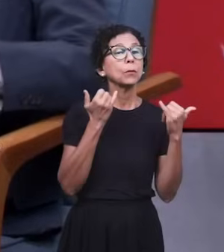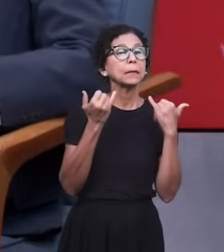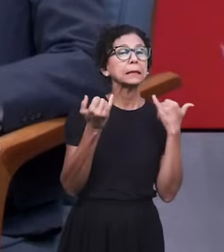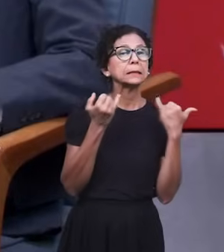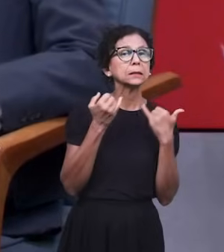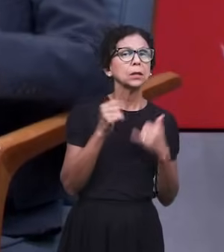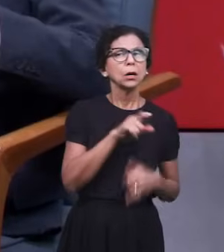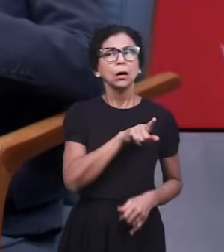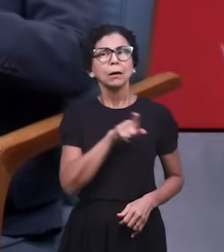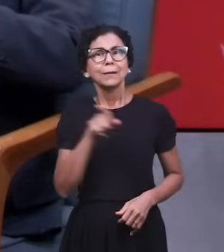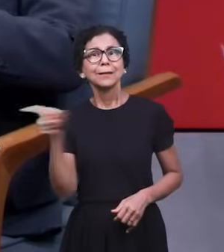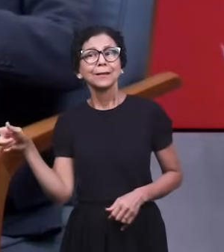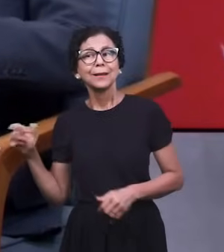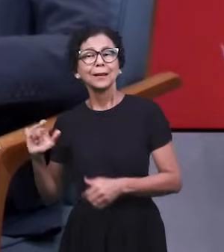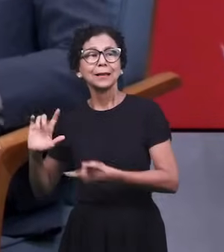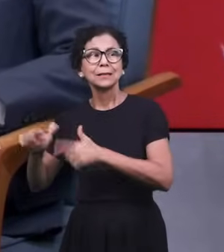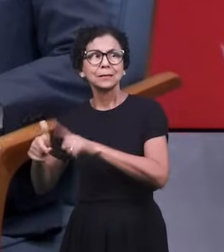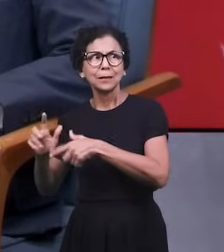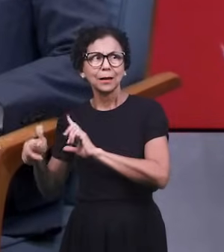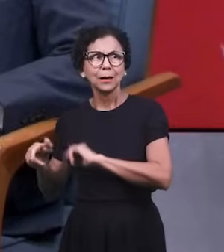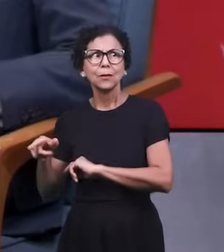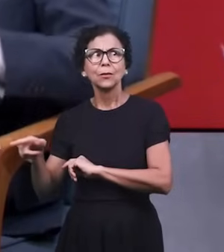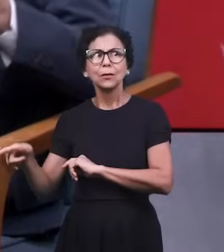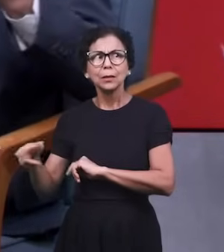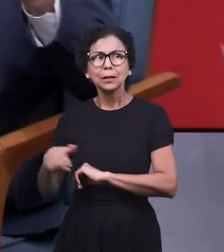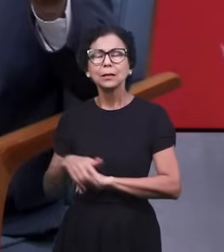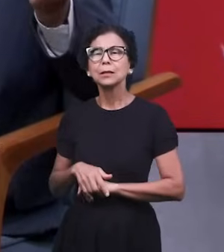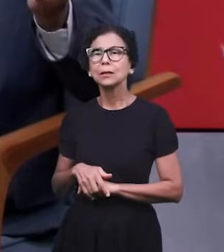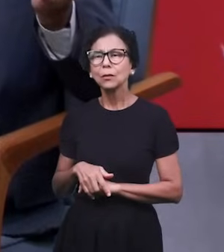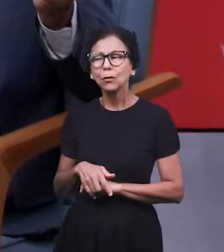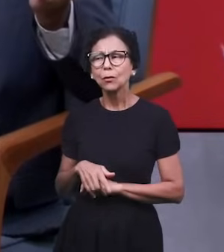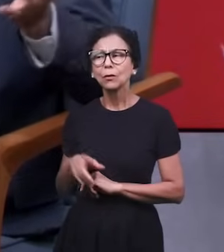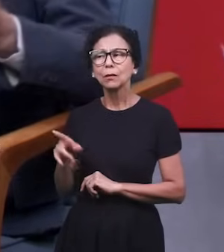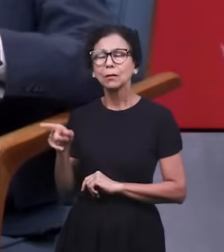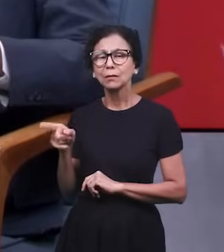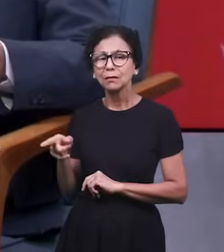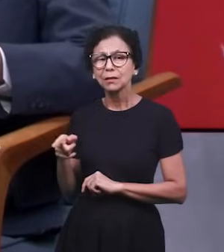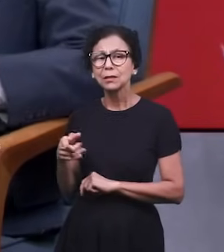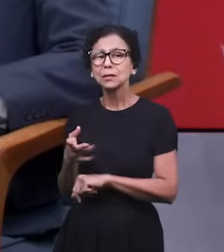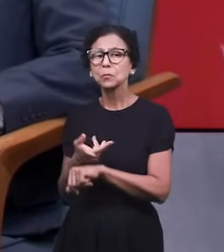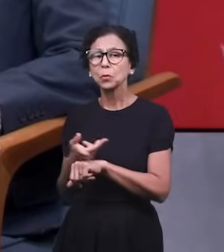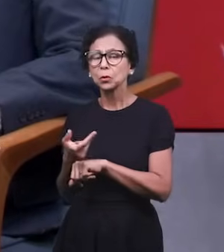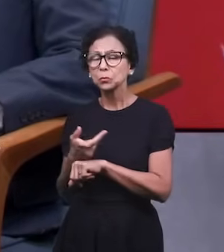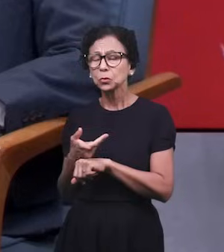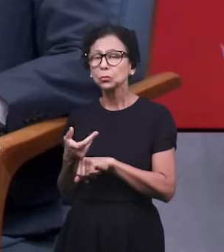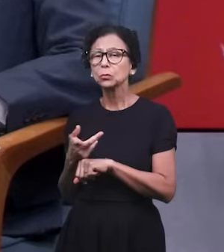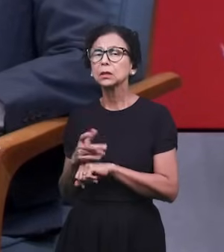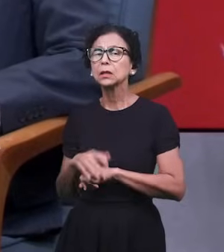dele mandou que ele fosse ao rei de Israel, e o rei de Israel não sabia o que fazer,